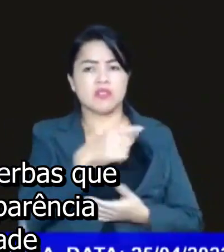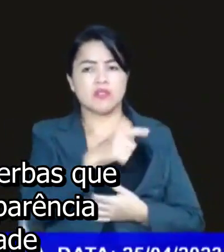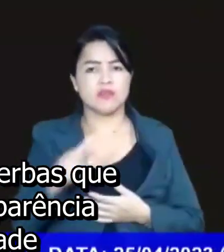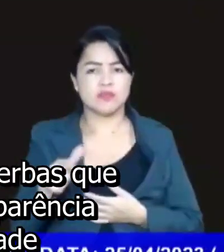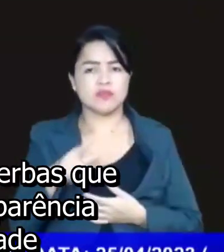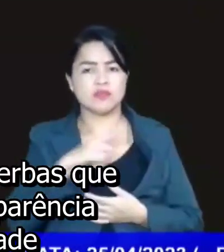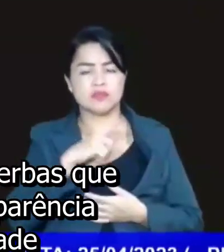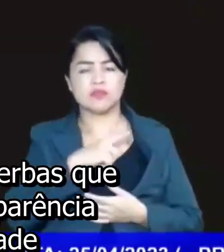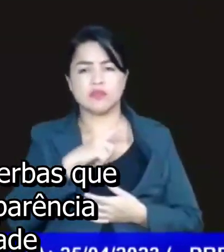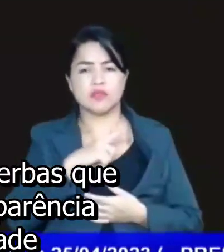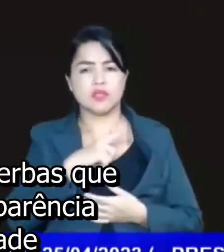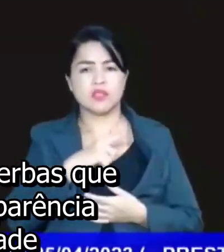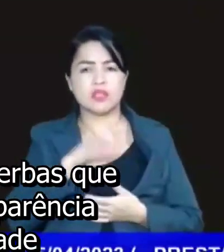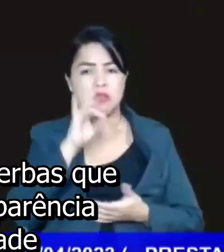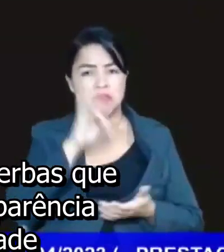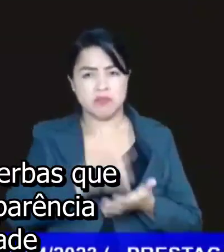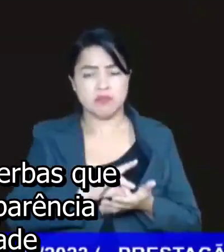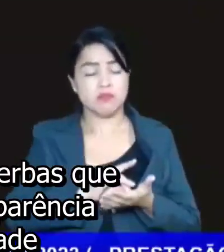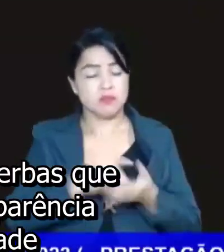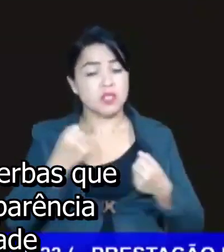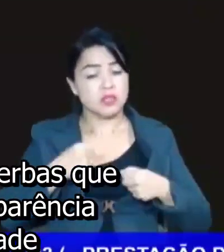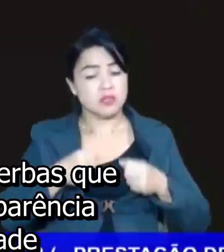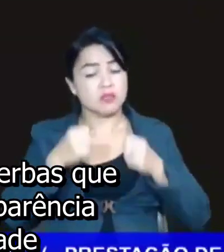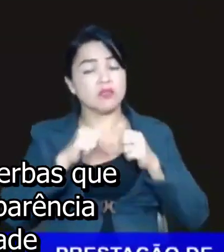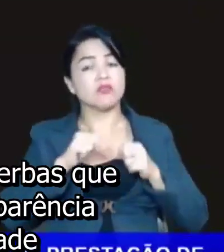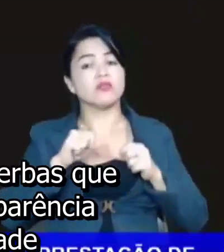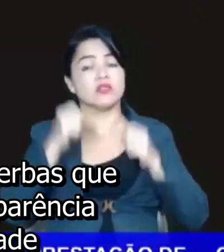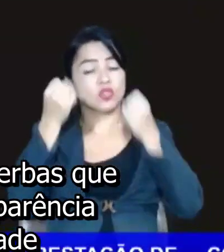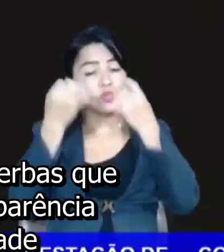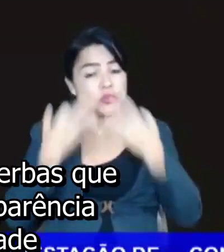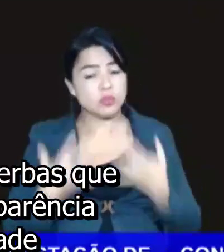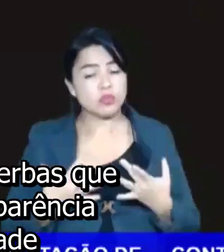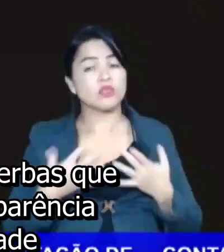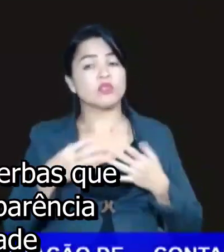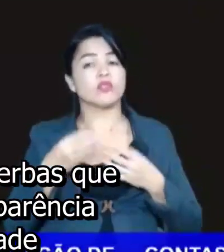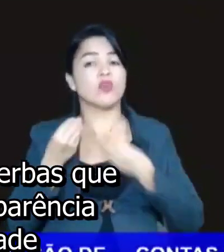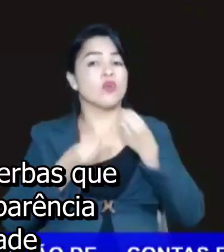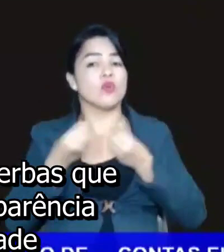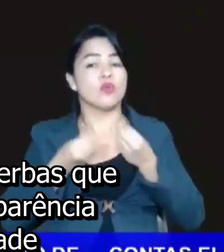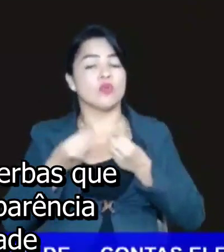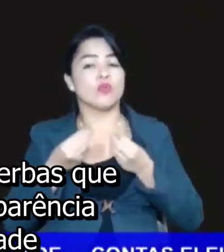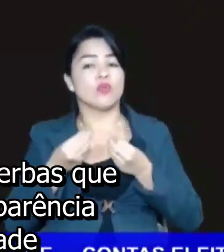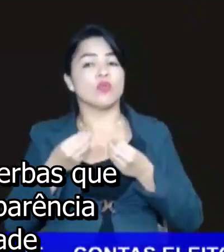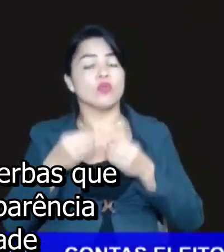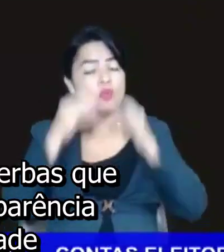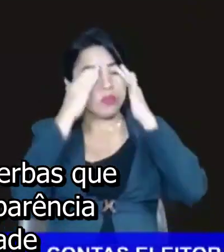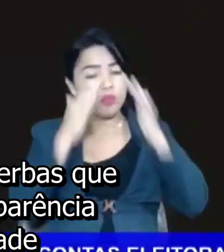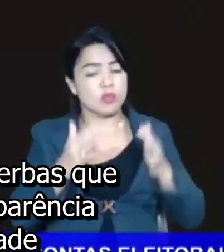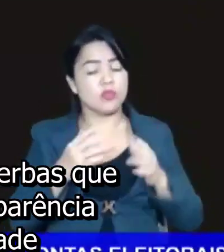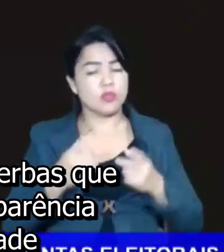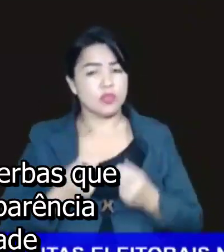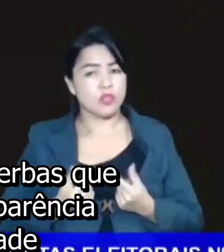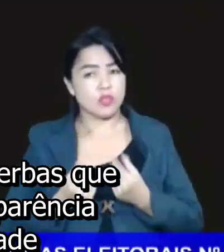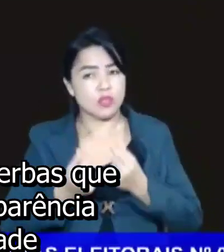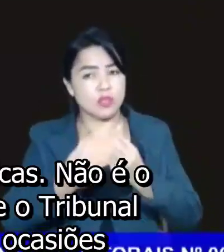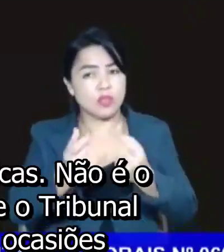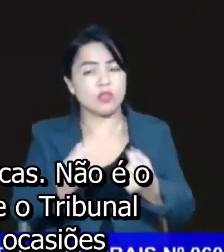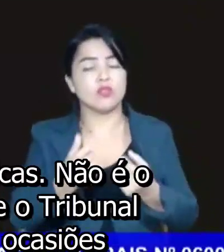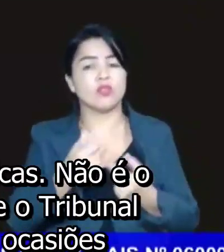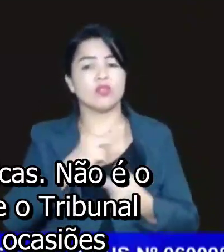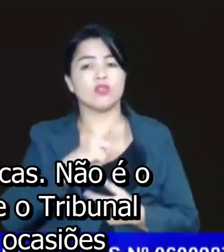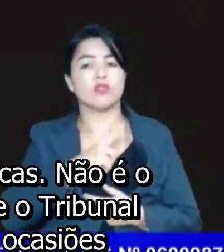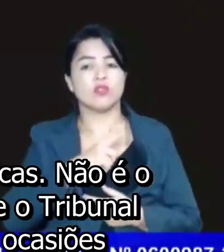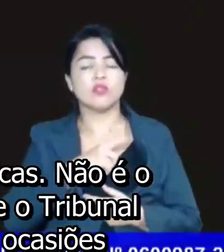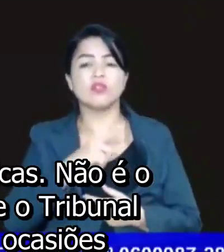tenha a mais absoluta transparência, o mais absoluto respeito à economicidade no